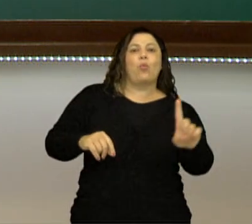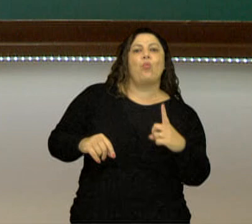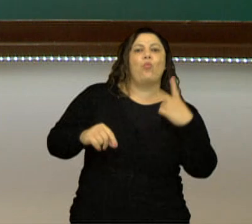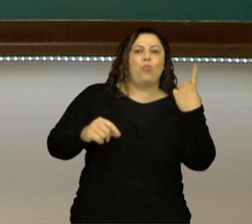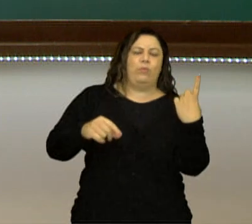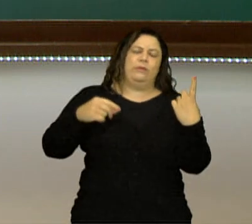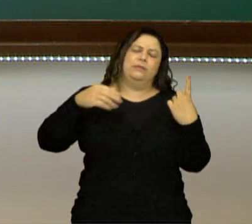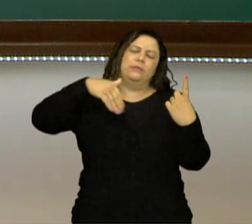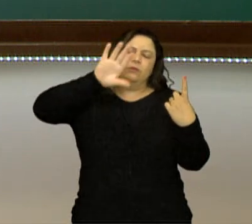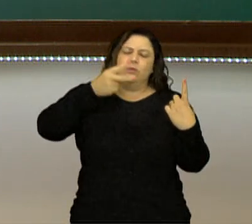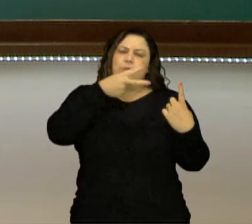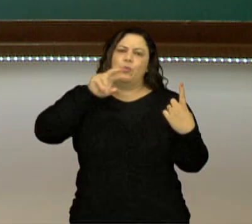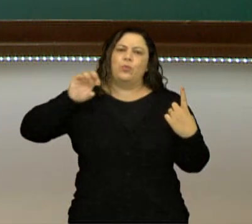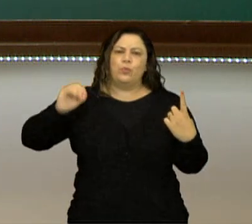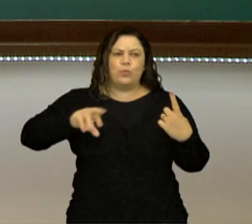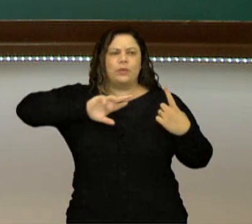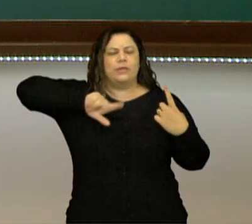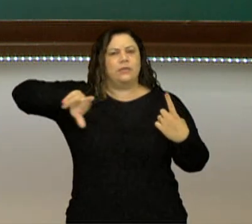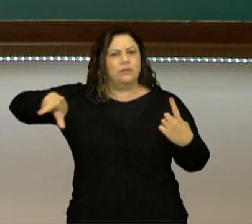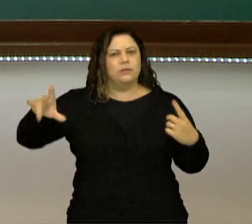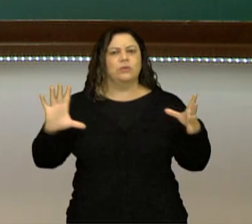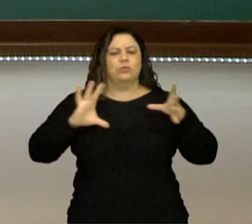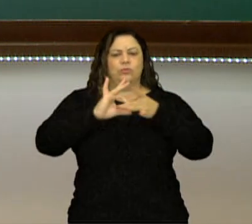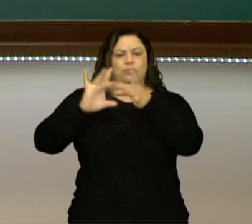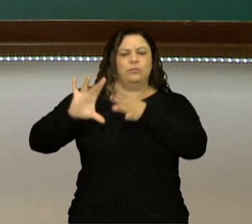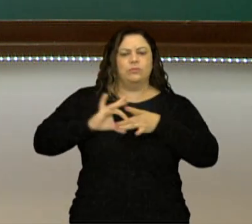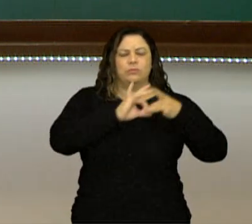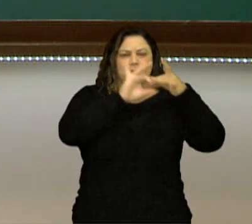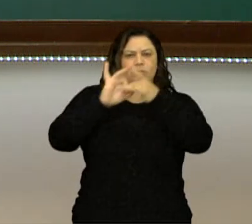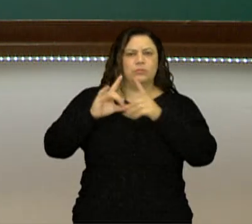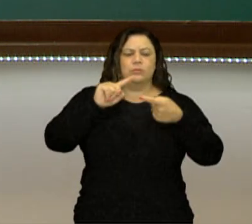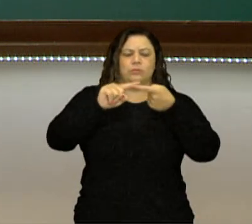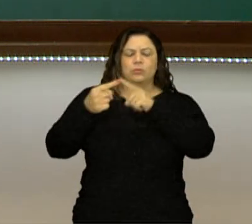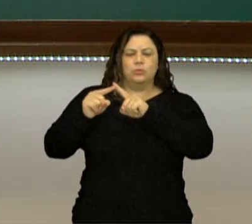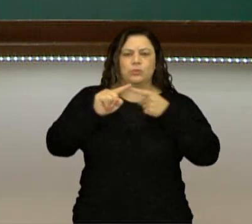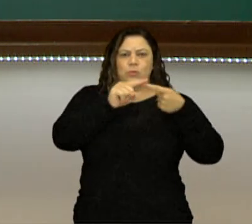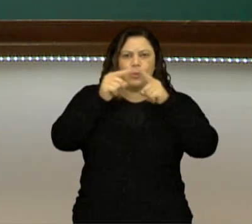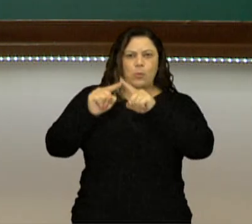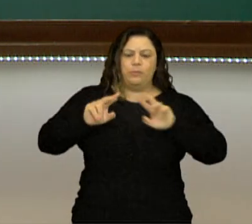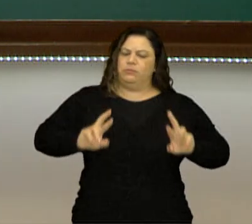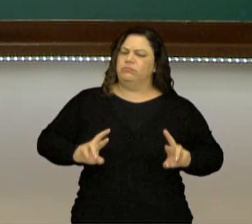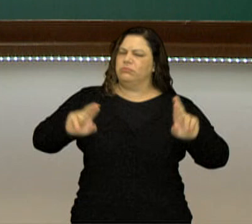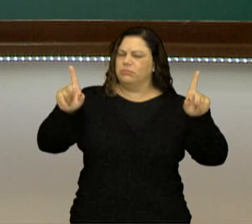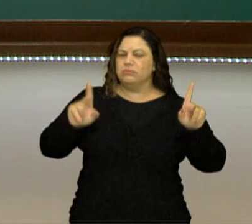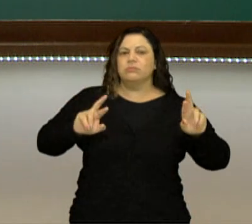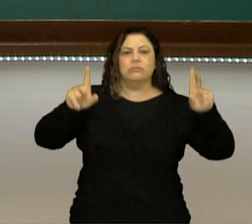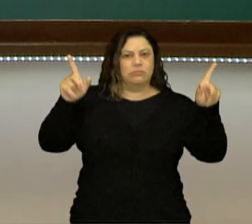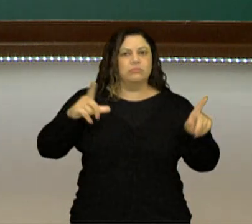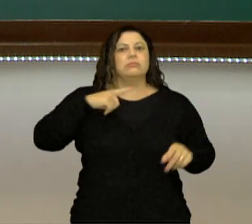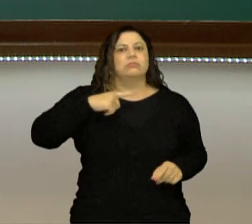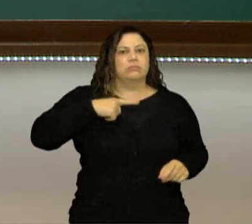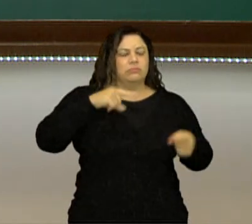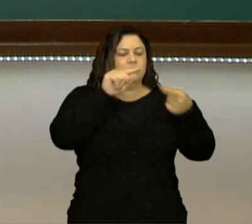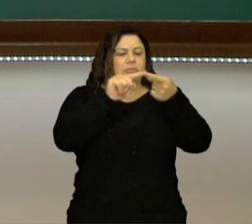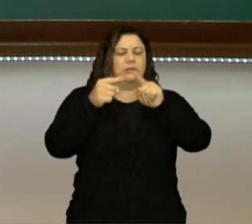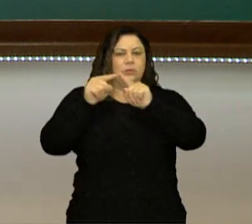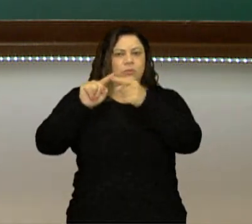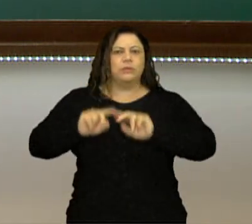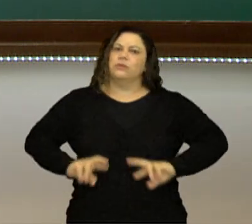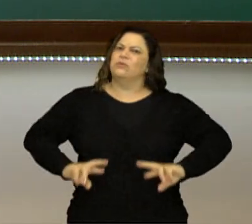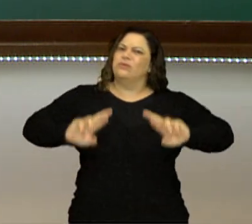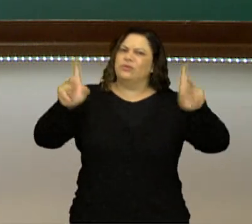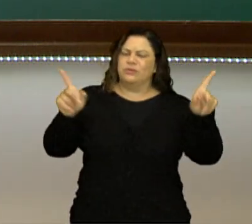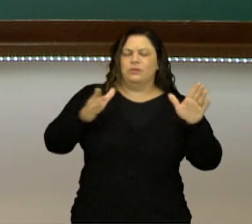ao todo, né? Que se reúnem, que se combinam de uma maneira diferente, né? Então existem combinações